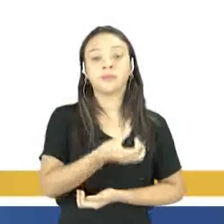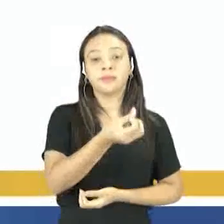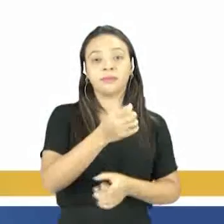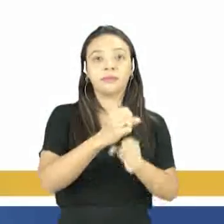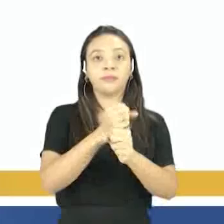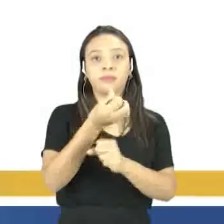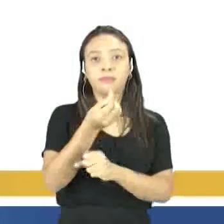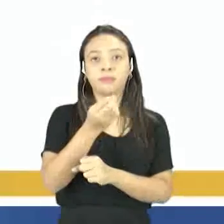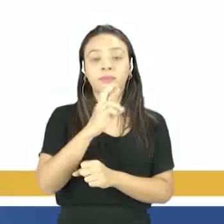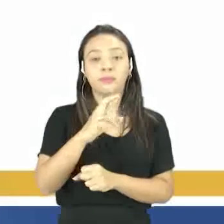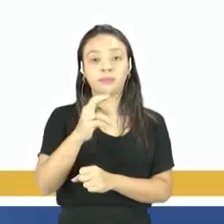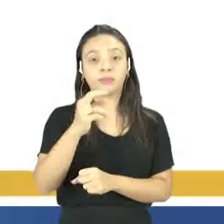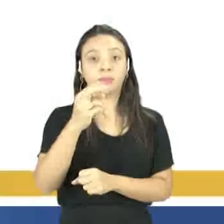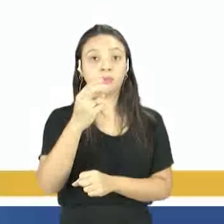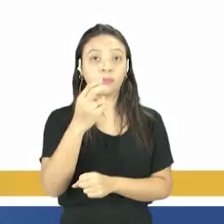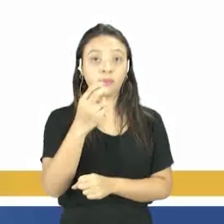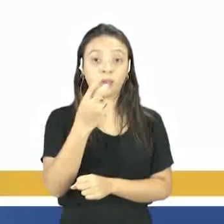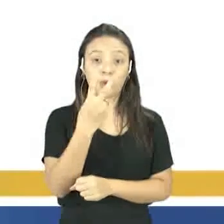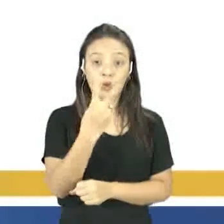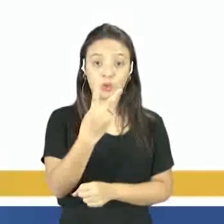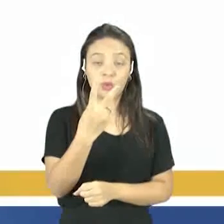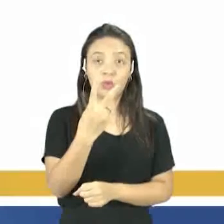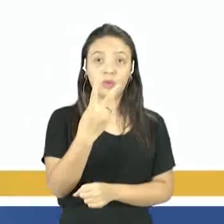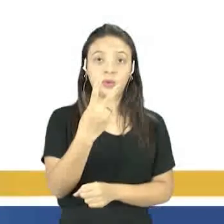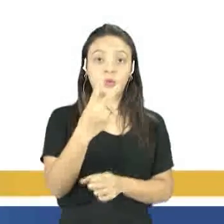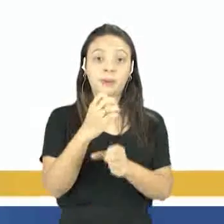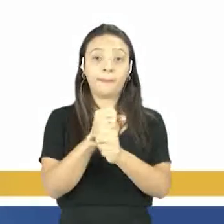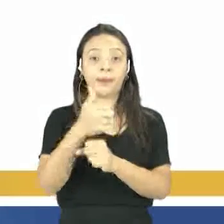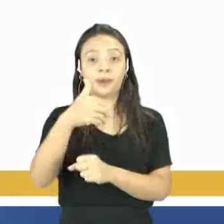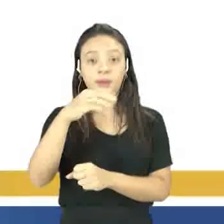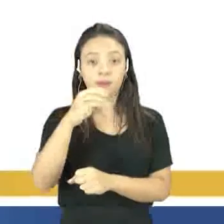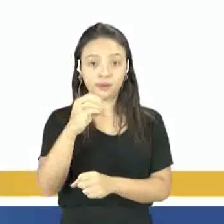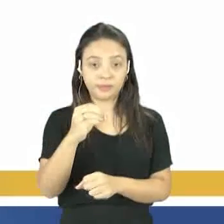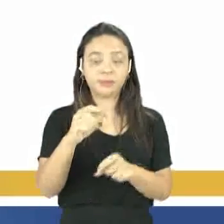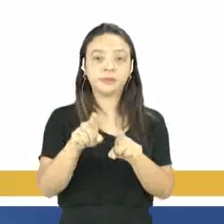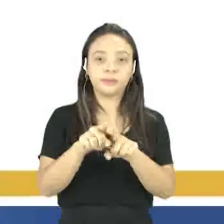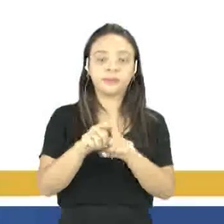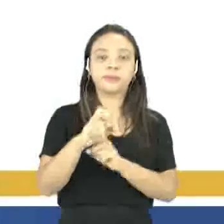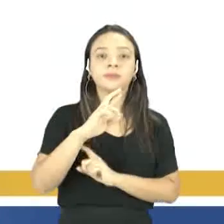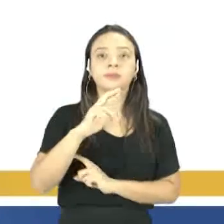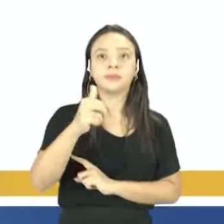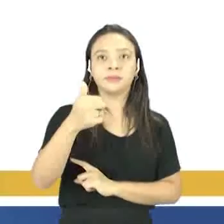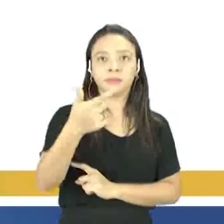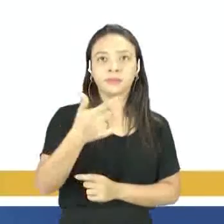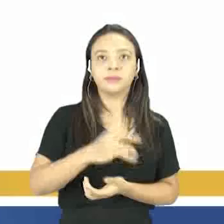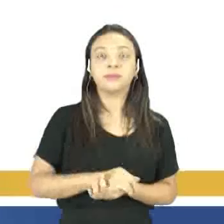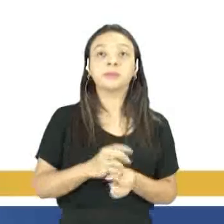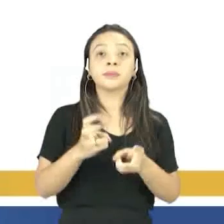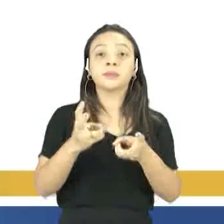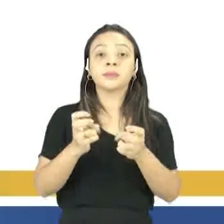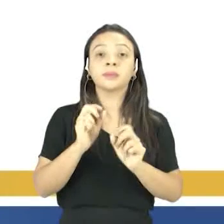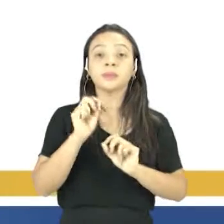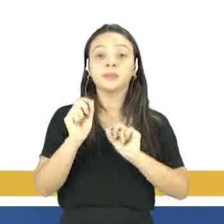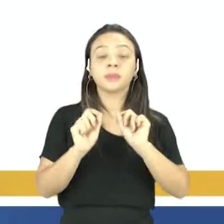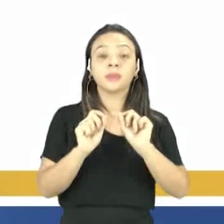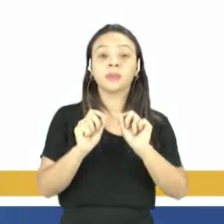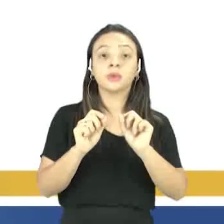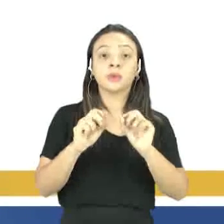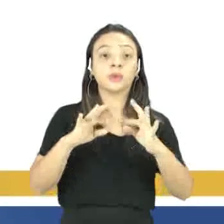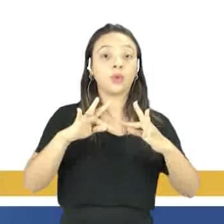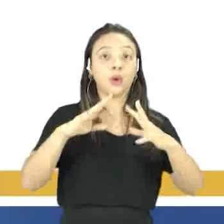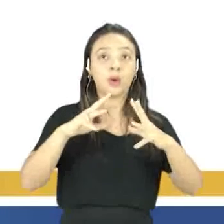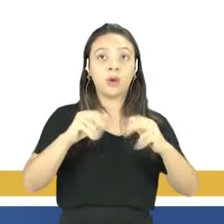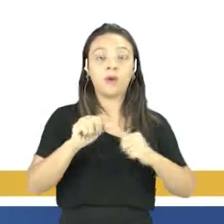mais 6 é 12 e 2 mais 10 também dá 12. Então, gente, observe que em ambos os